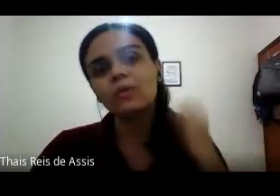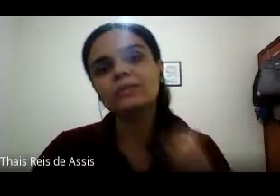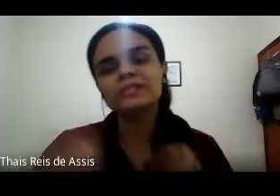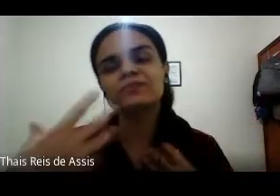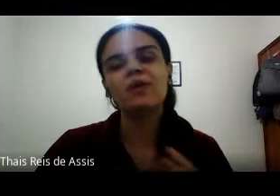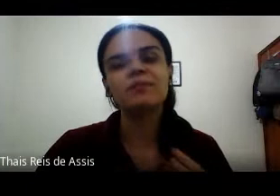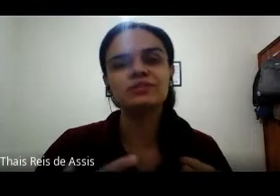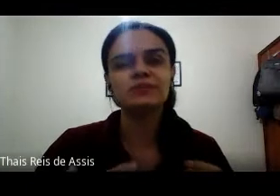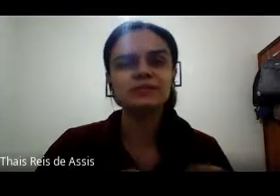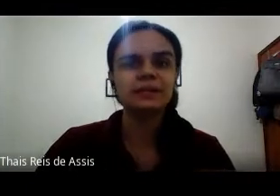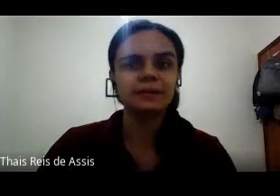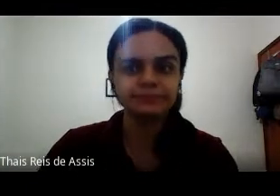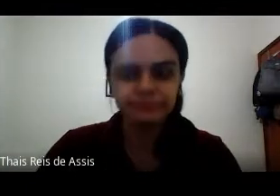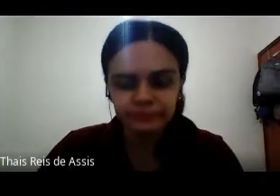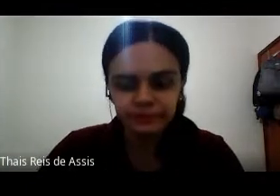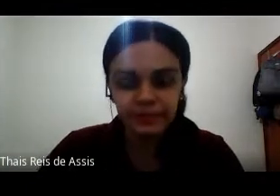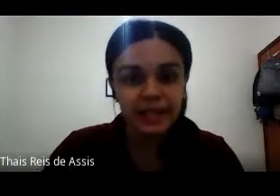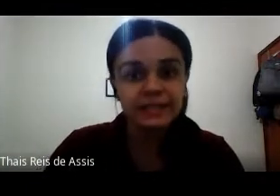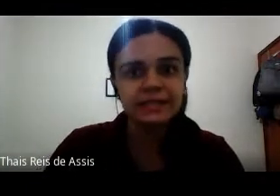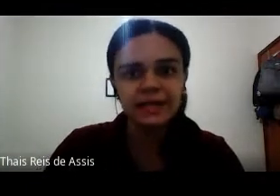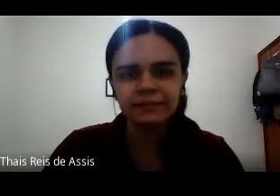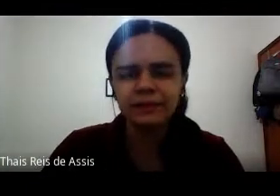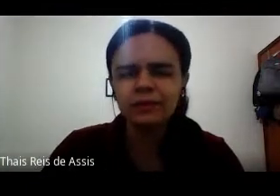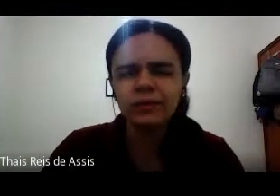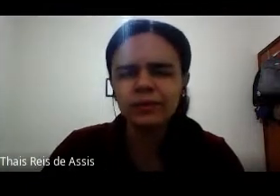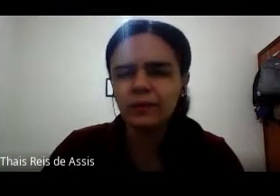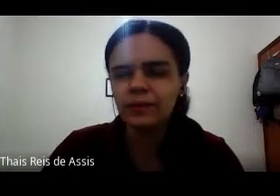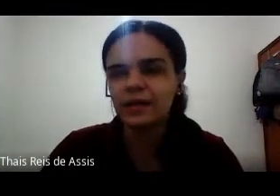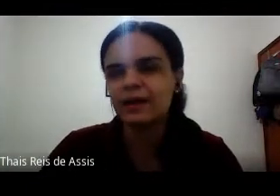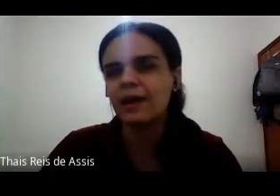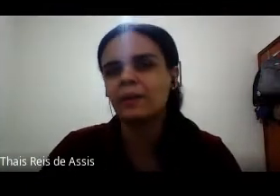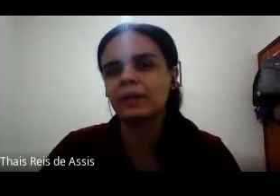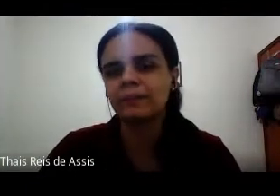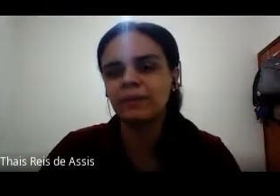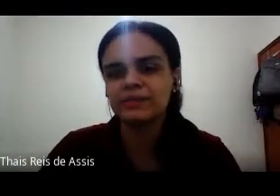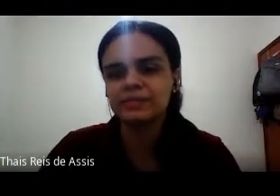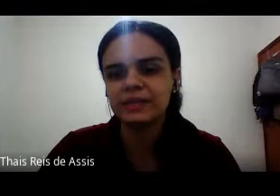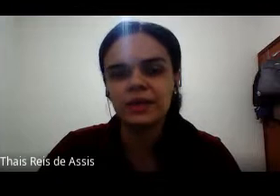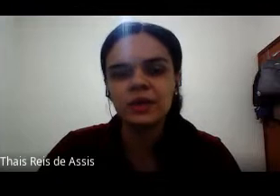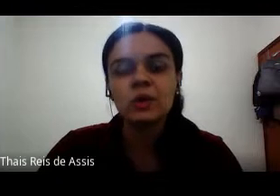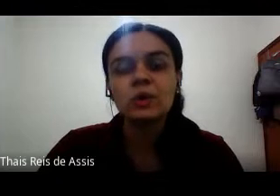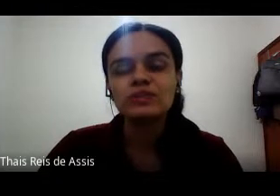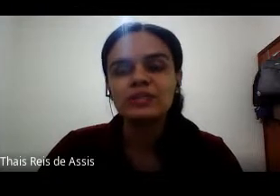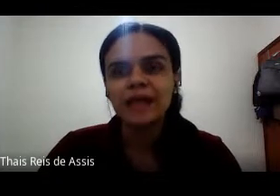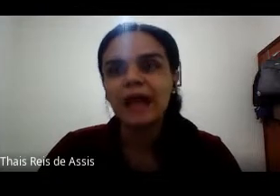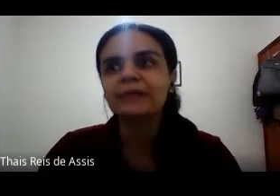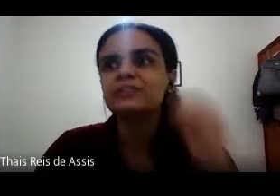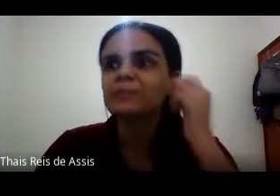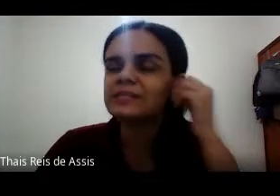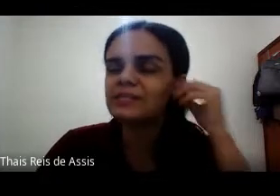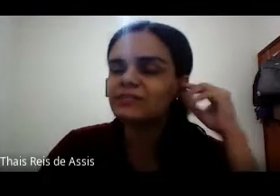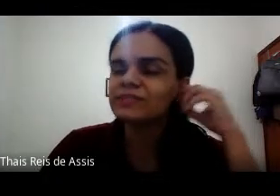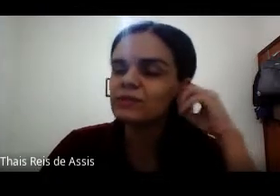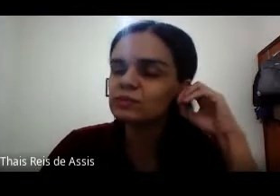Existem outras formas de você ensinar. Tem muita coisa legal aí que pode ser utilizada. E a